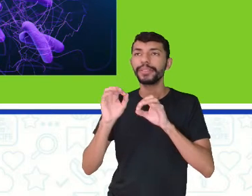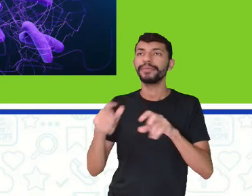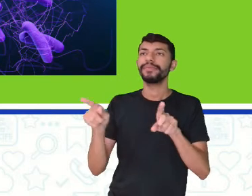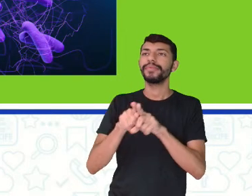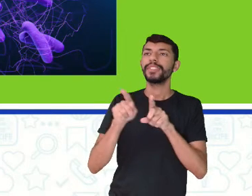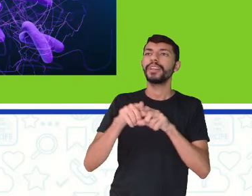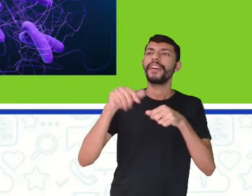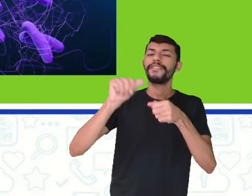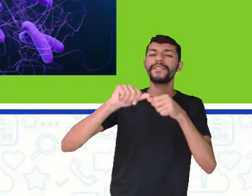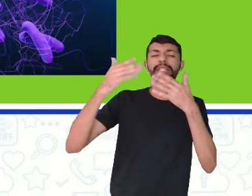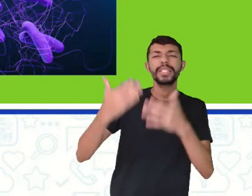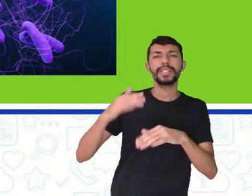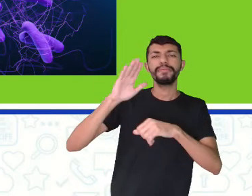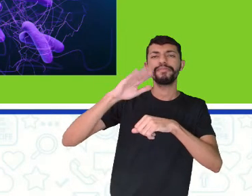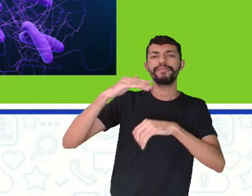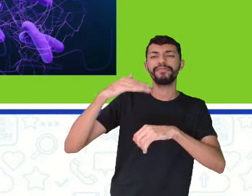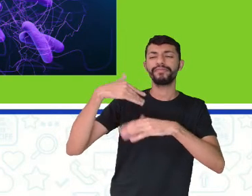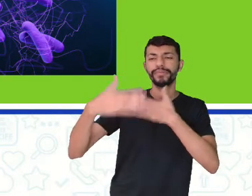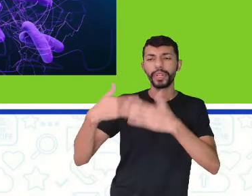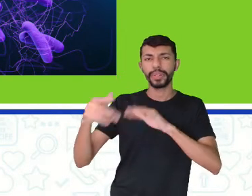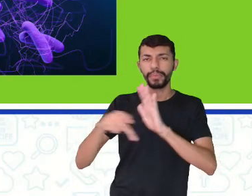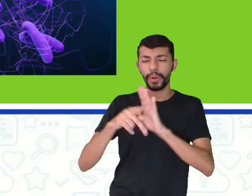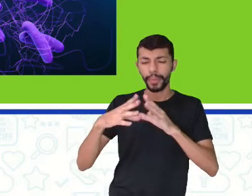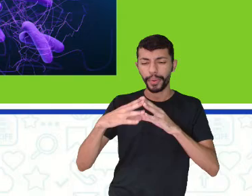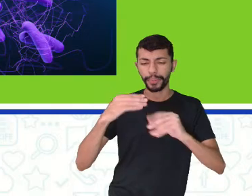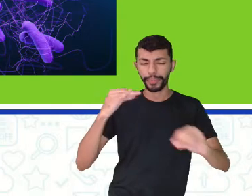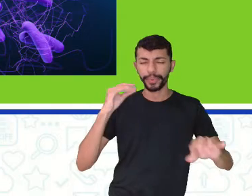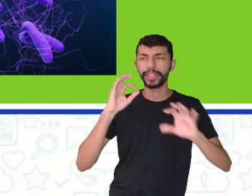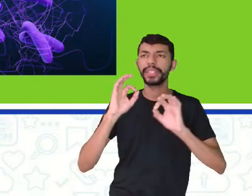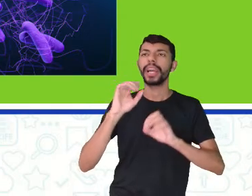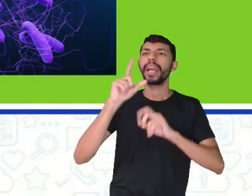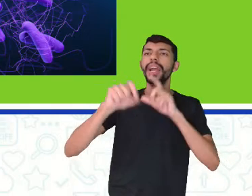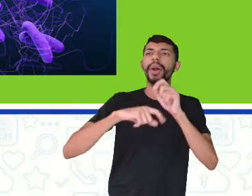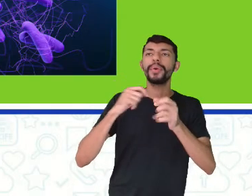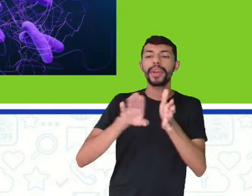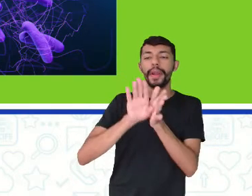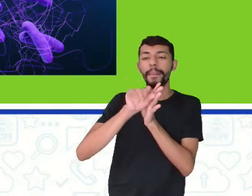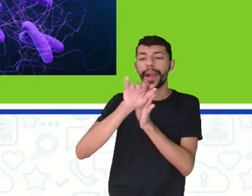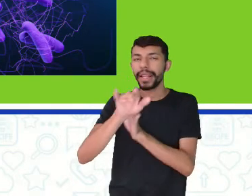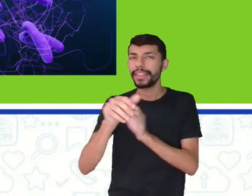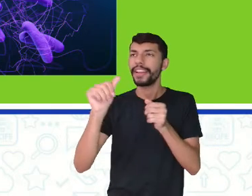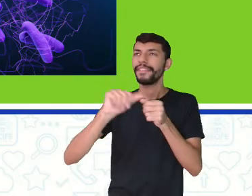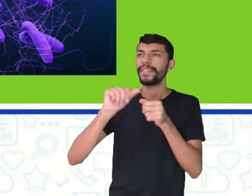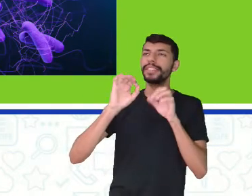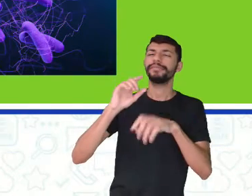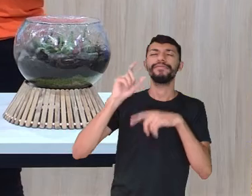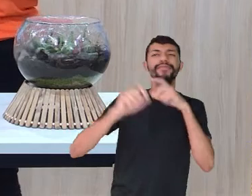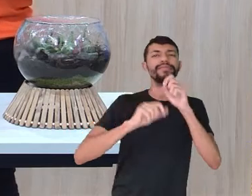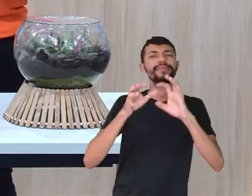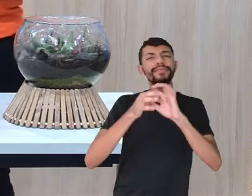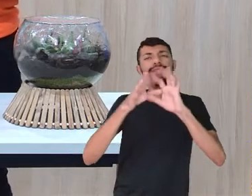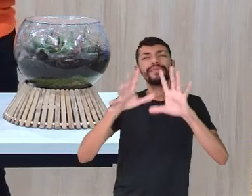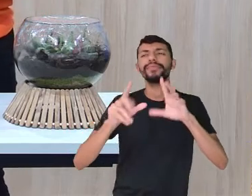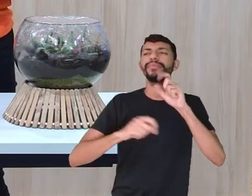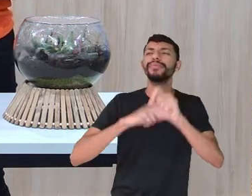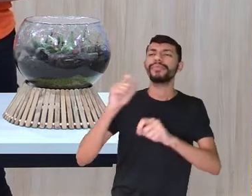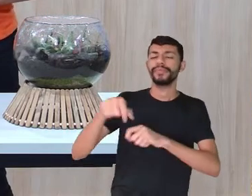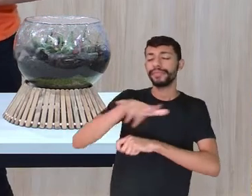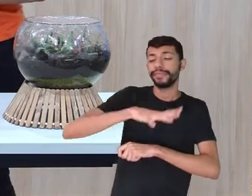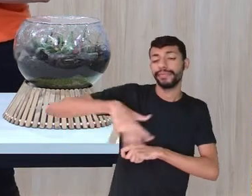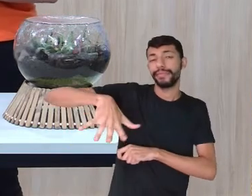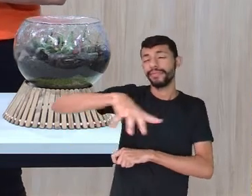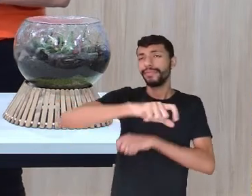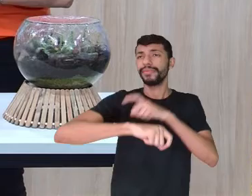ao realizar esse processo de decomposição, que são os fungos e as bactérias, elas vão liberar para o